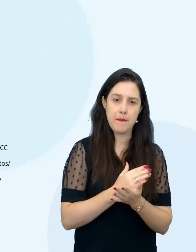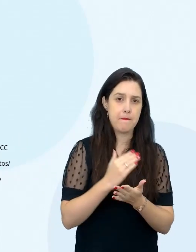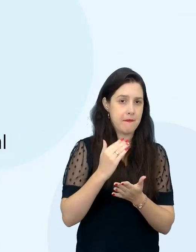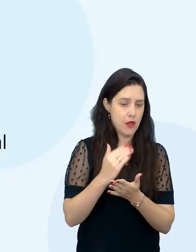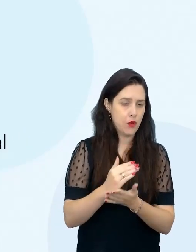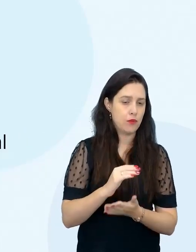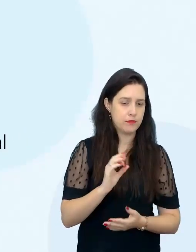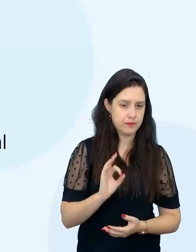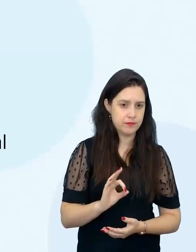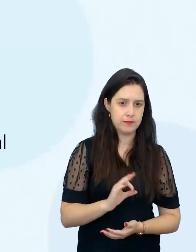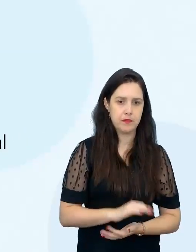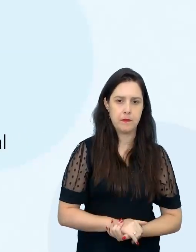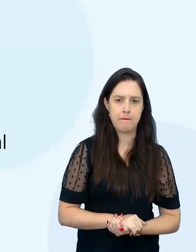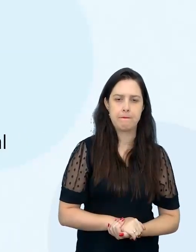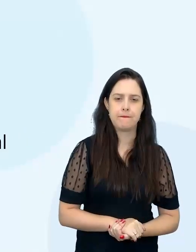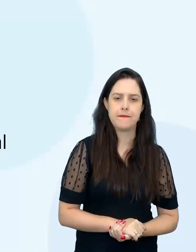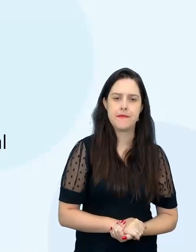bom?